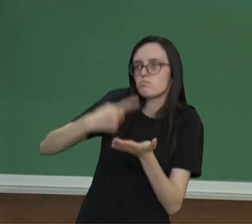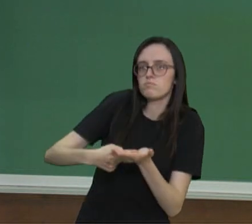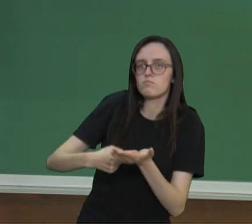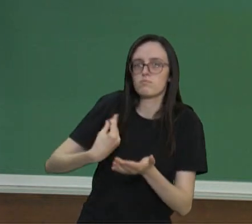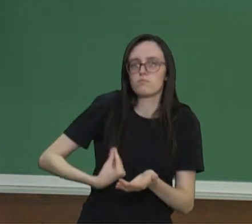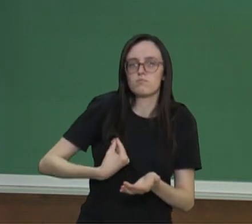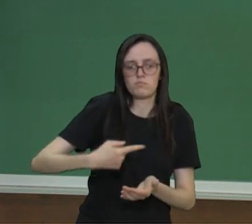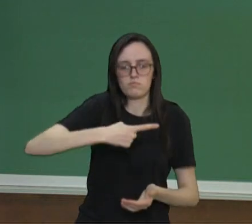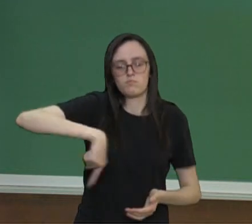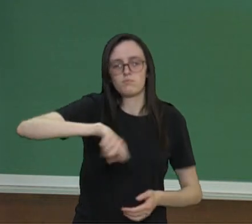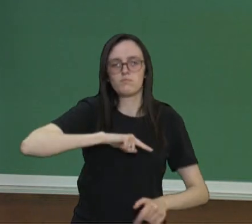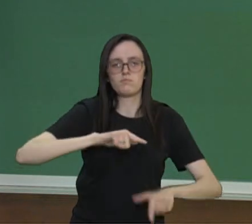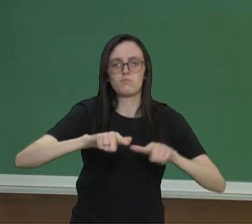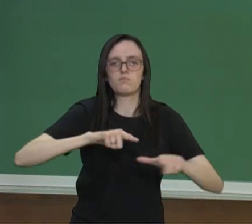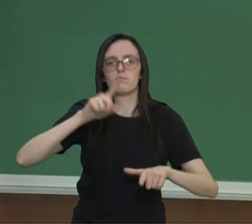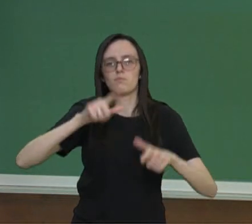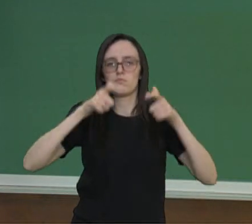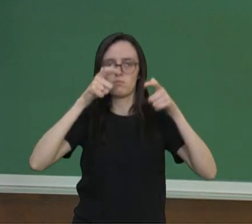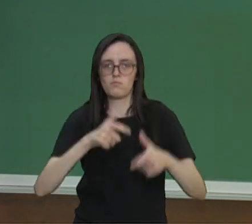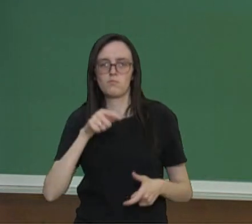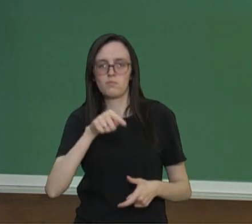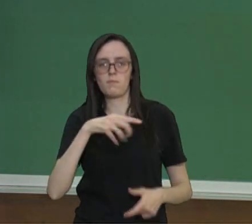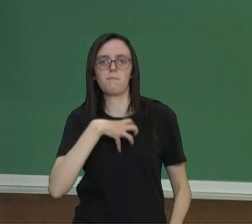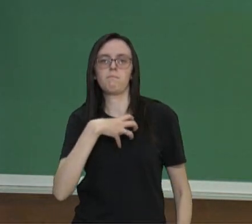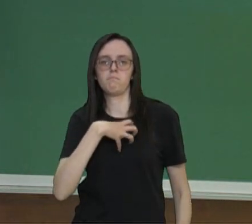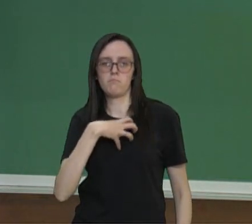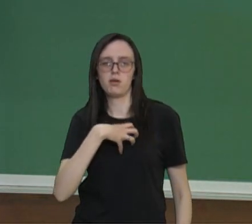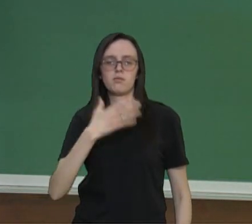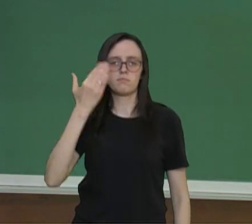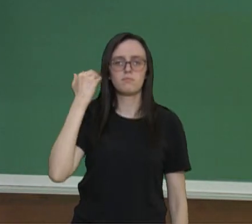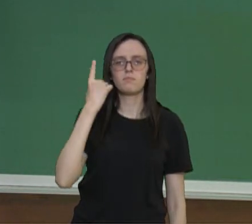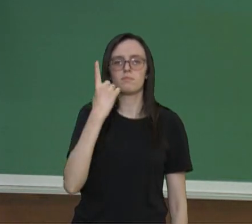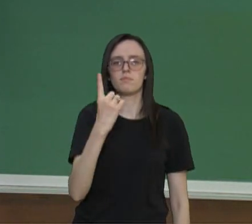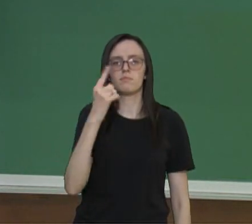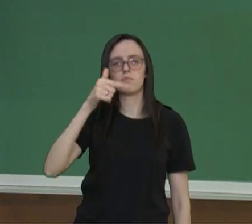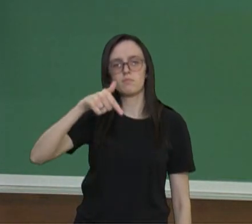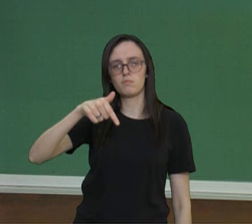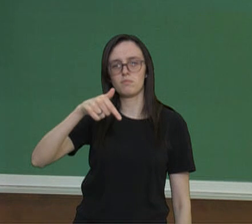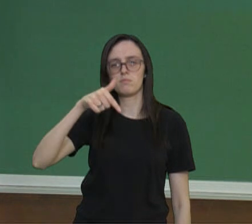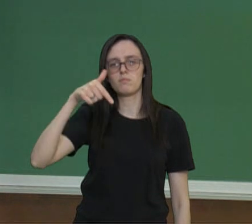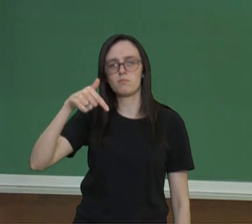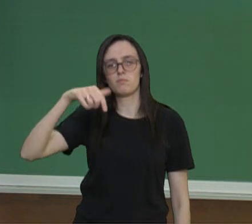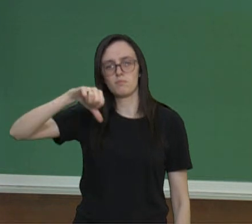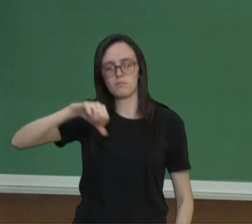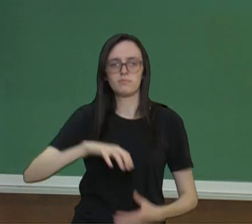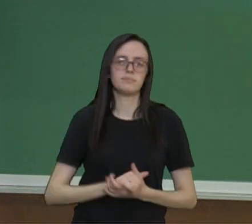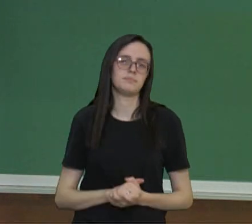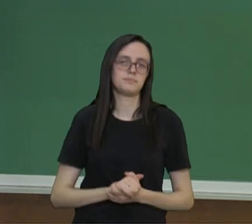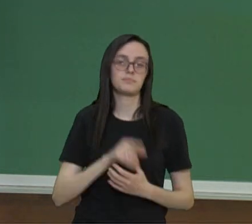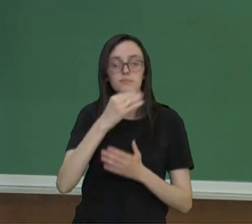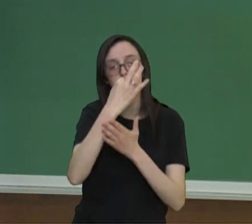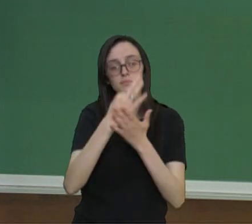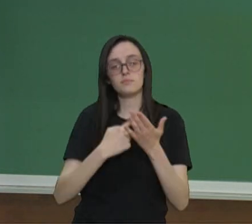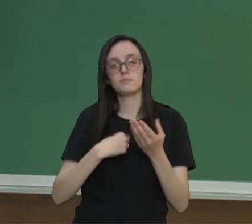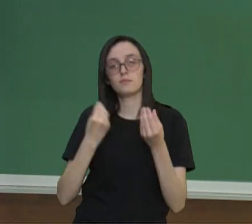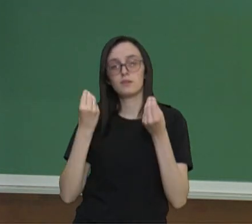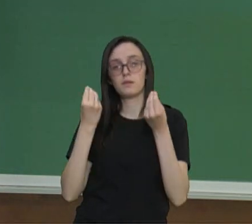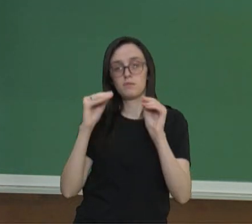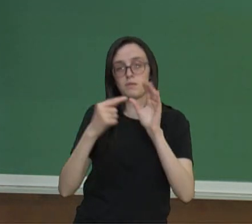conservaram levantados em Santana de Ilhéus, Bahia, por volta de 1789. Esse texto que eu vou te colocar na